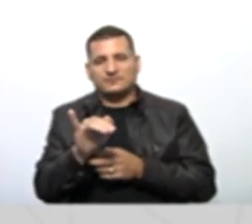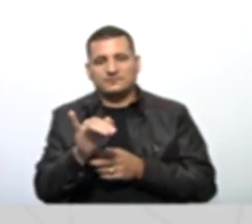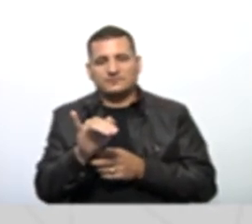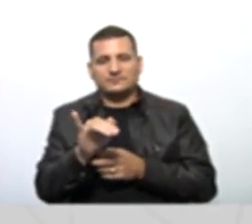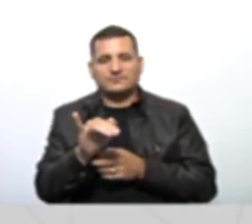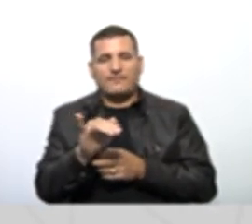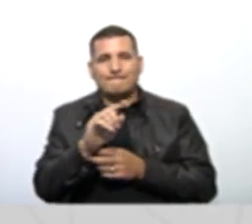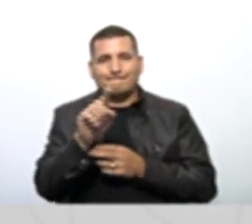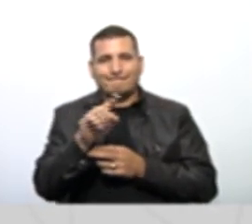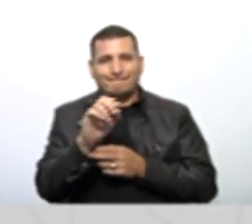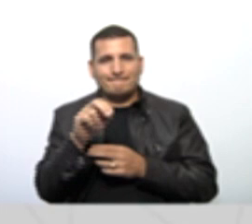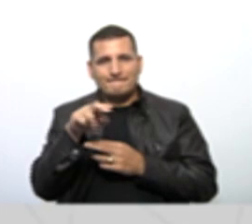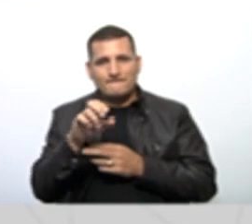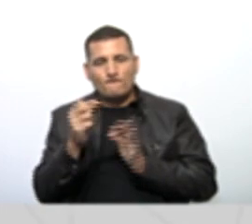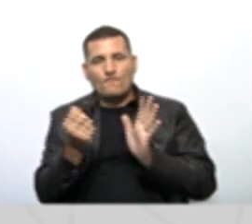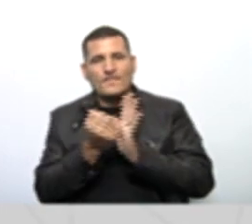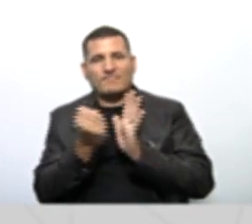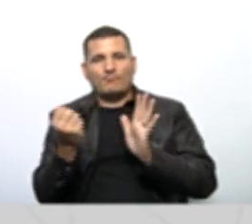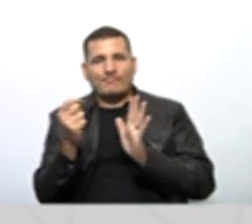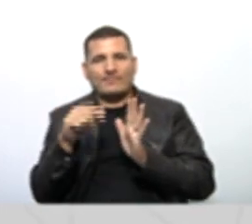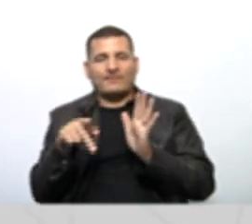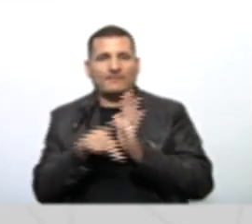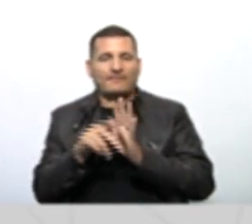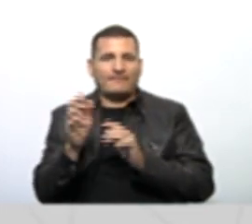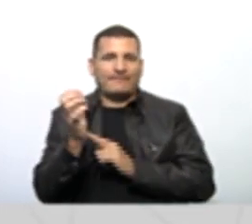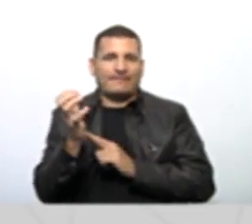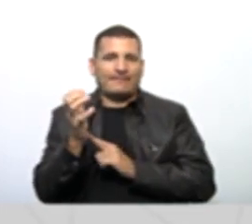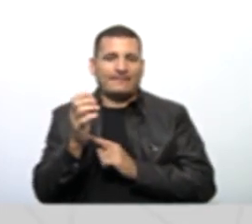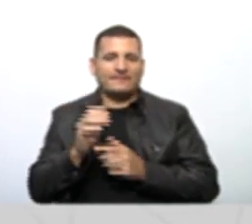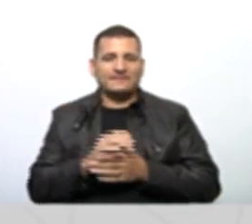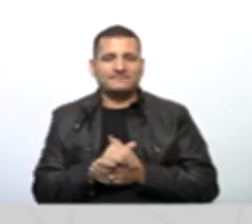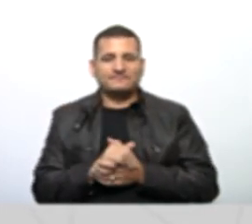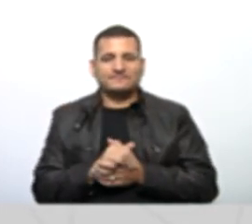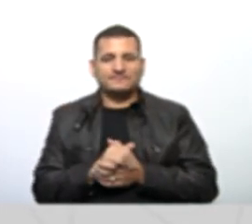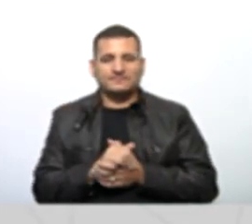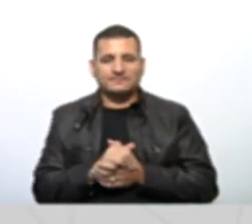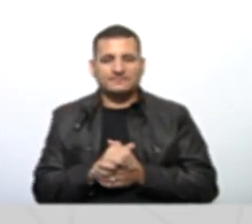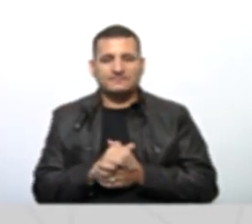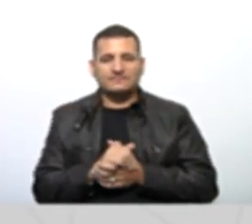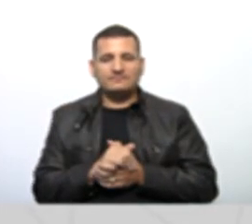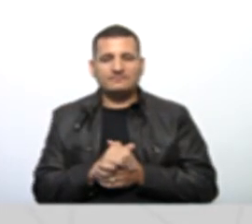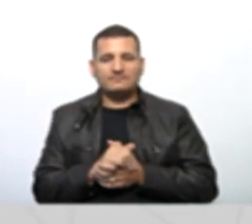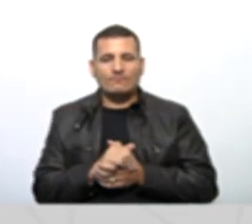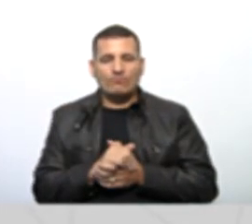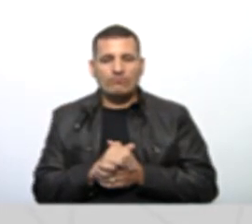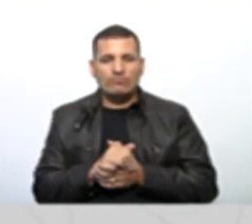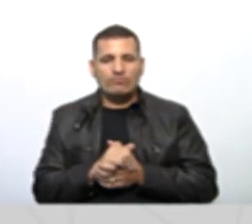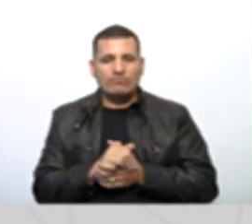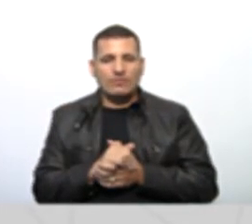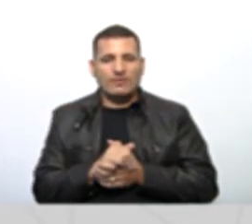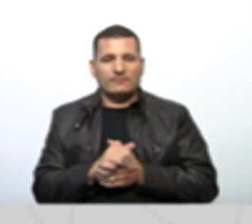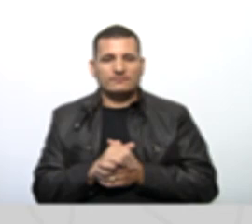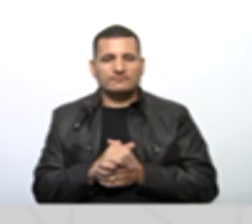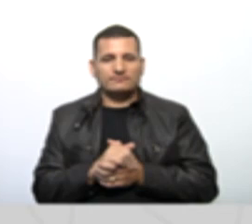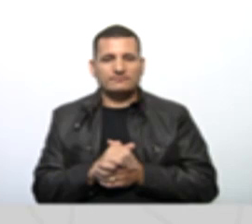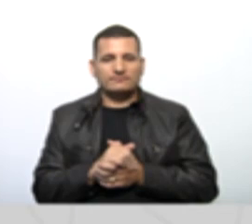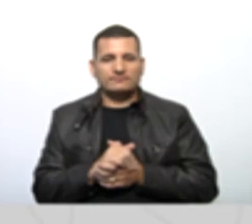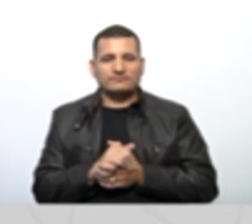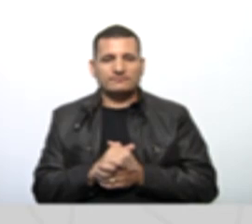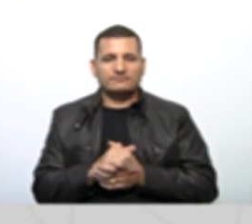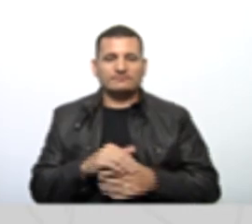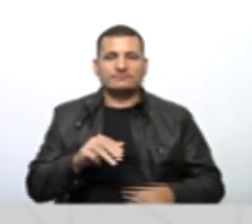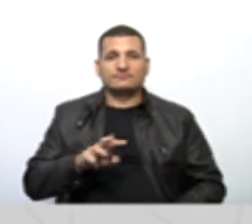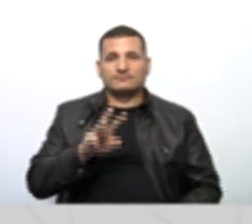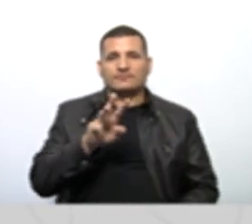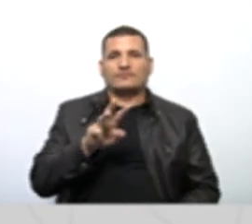wifi sempre que é uma zona que tem wi fi para você poder se conectar e wai